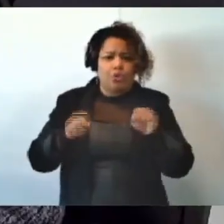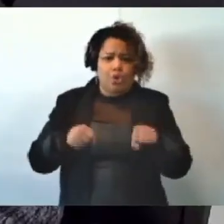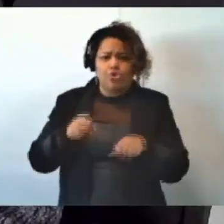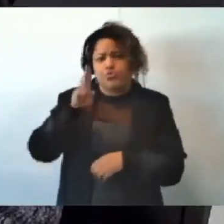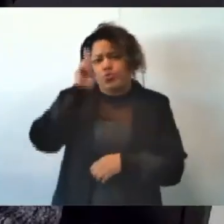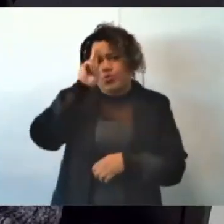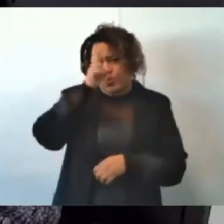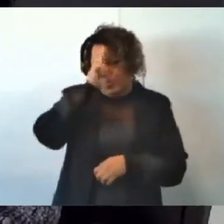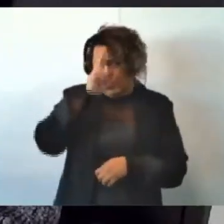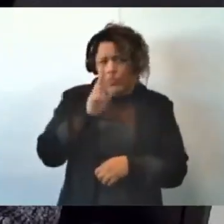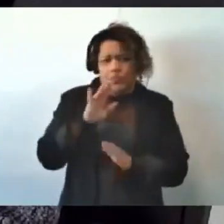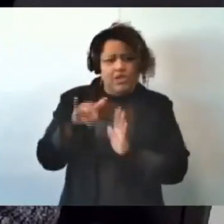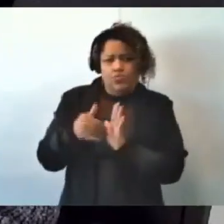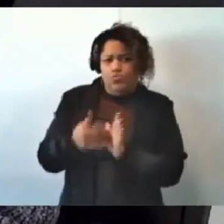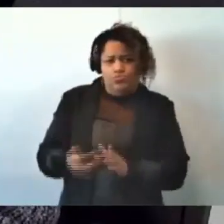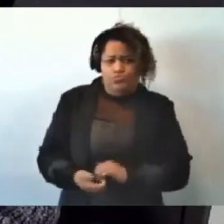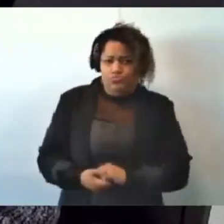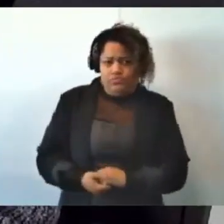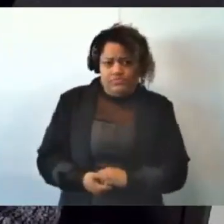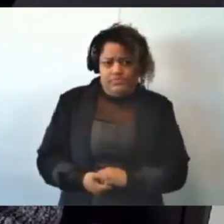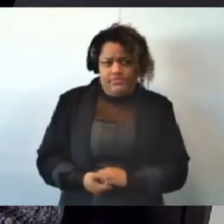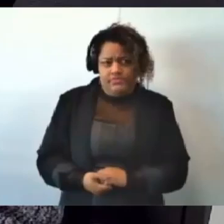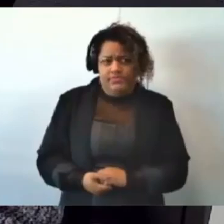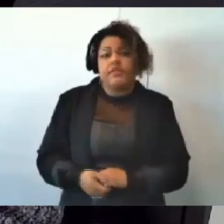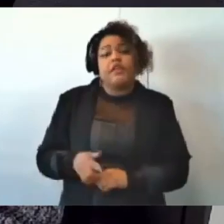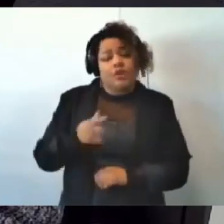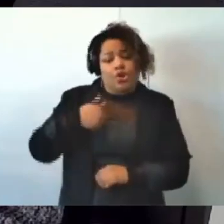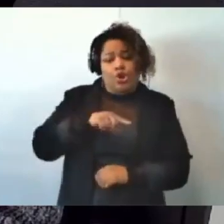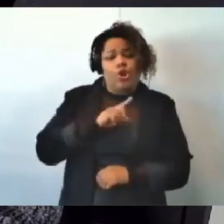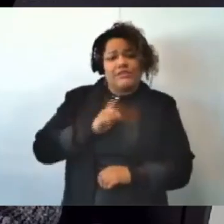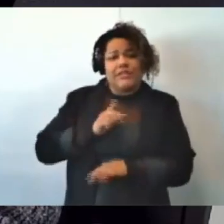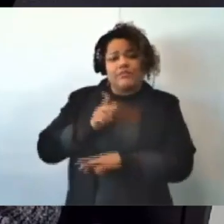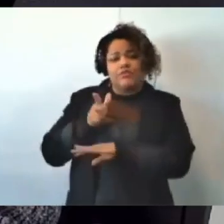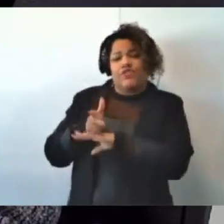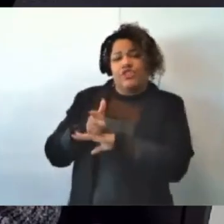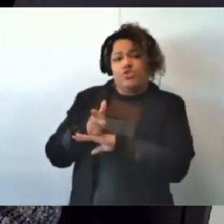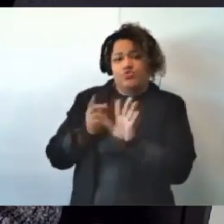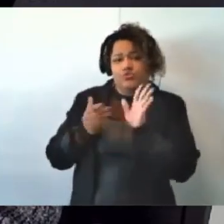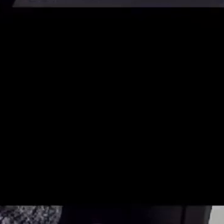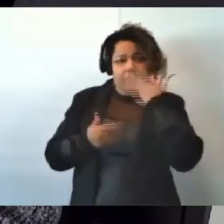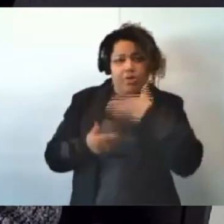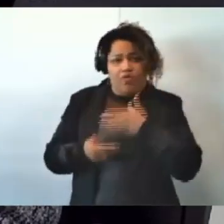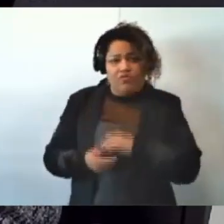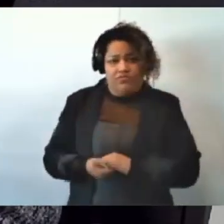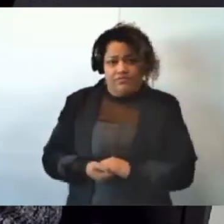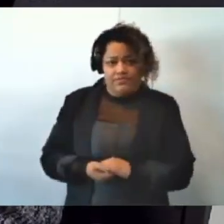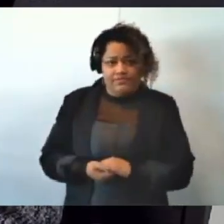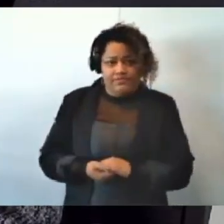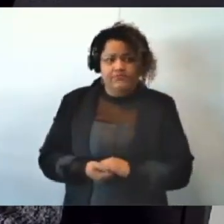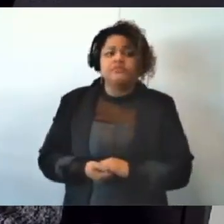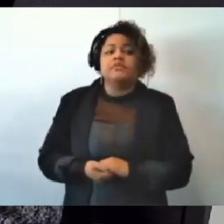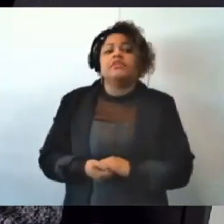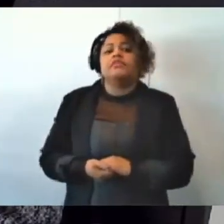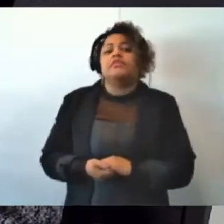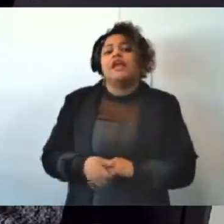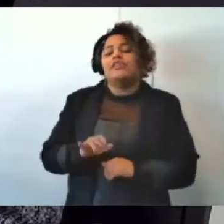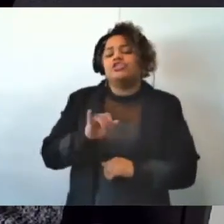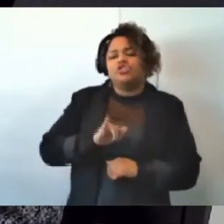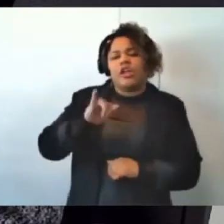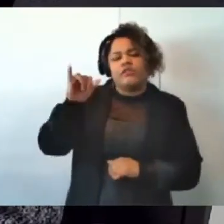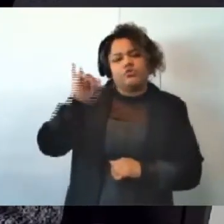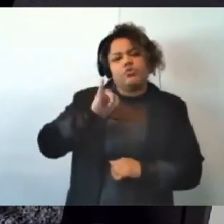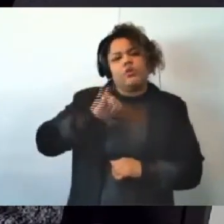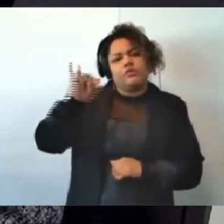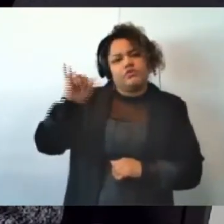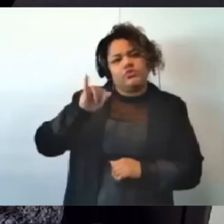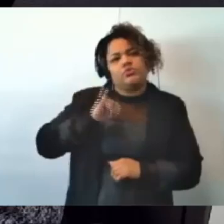tudo, tudo. Temos vídeos mostrando. Sinalizamos durante toda a semana tudo que estava